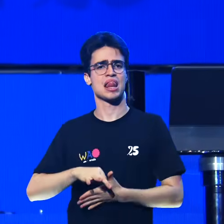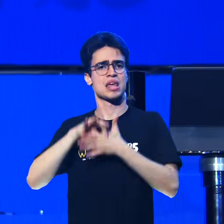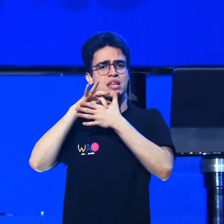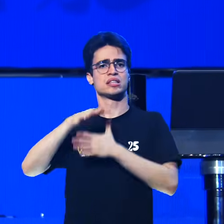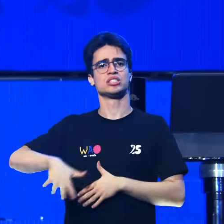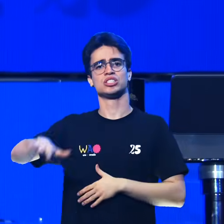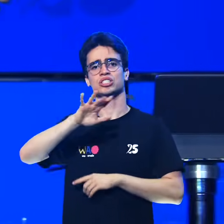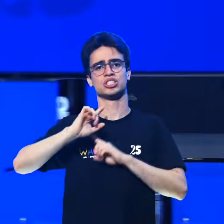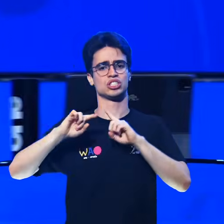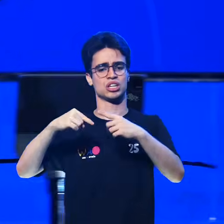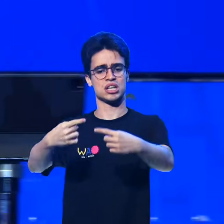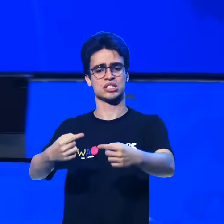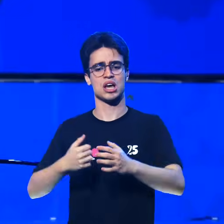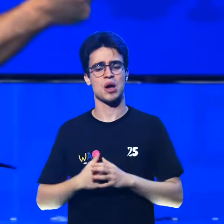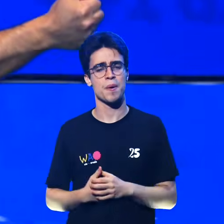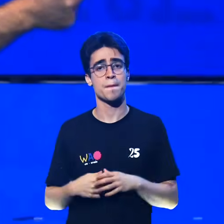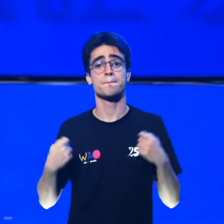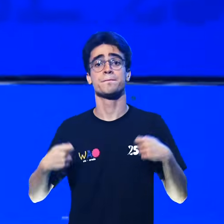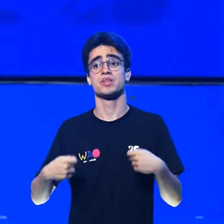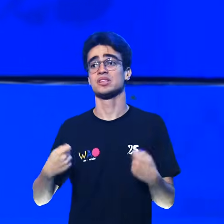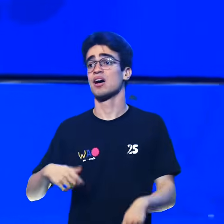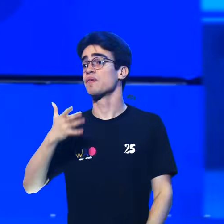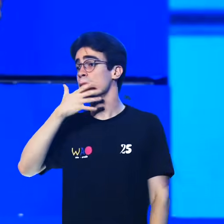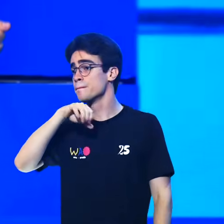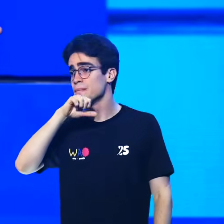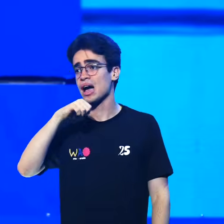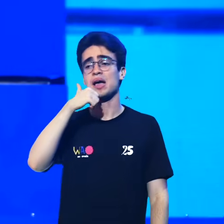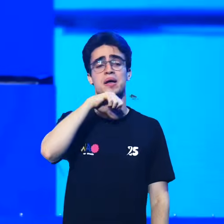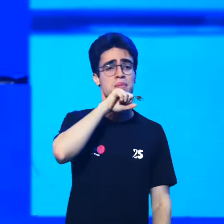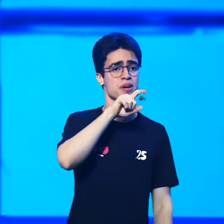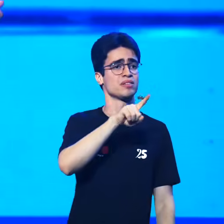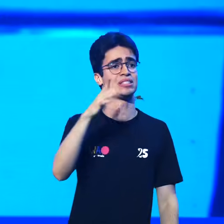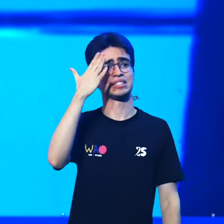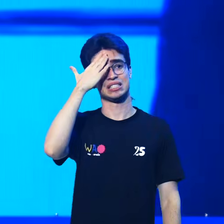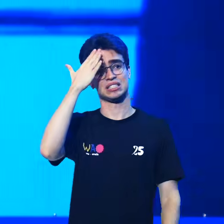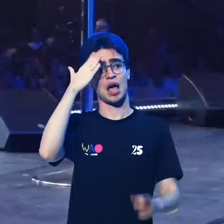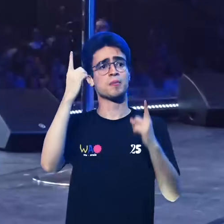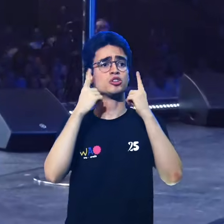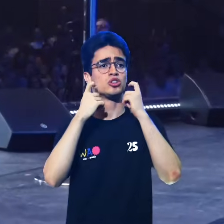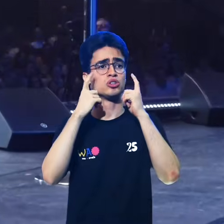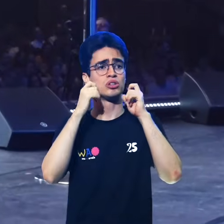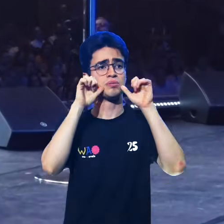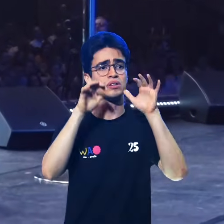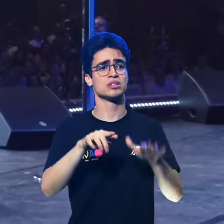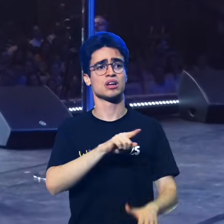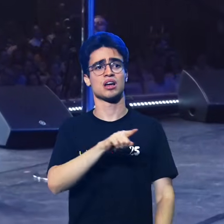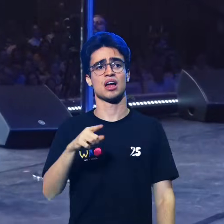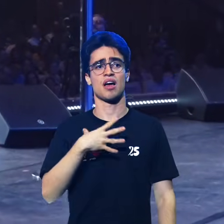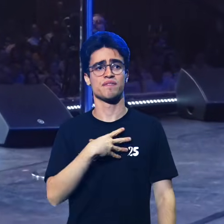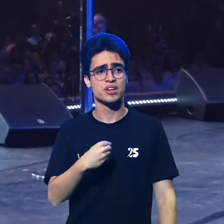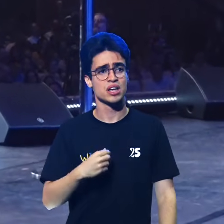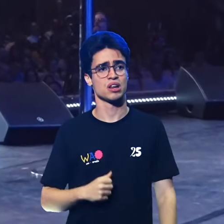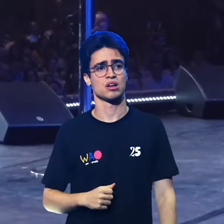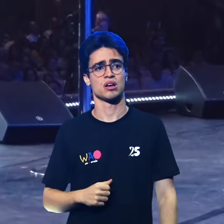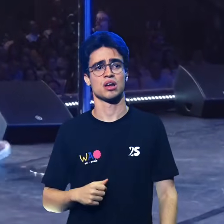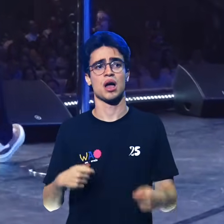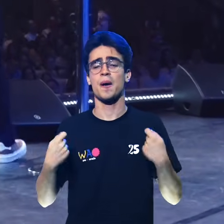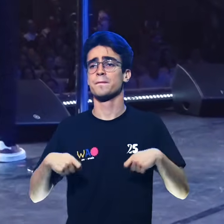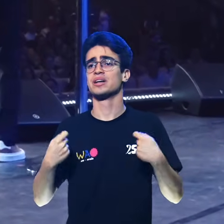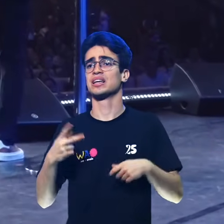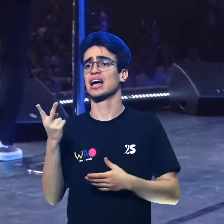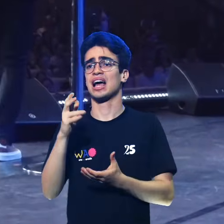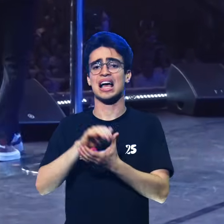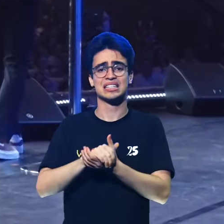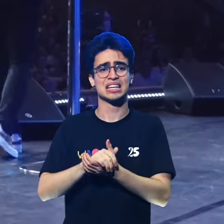geração. Ele precisava de pai e mãe que sabe chorar pelos seus filhos. Ele precisava de casais que enfrentaram